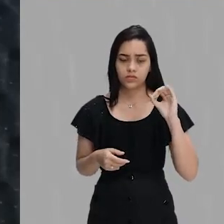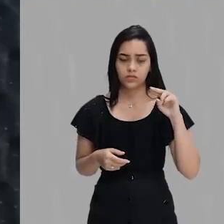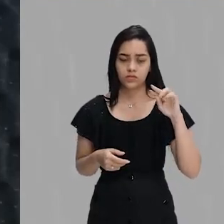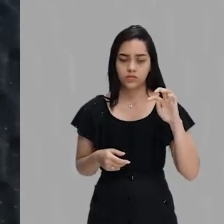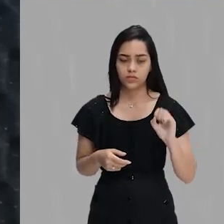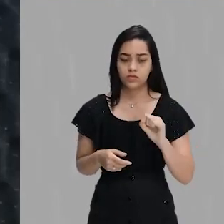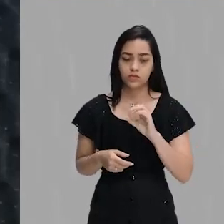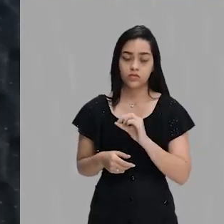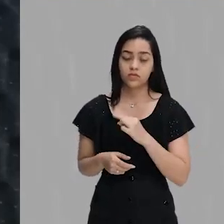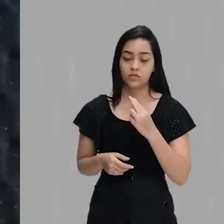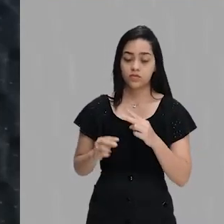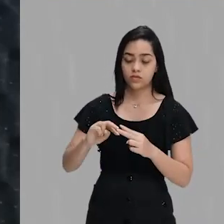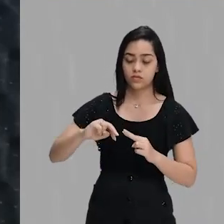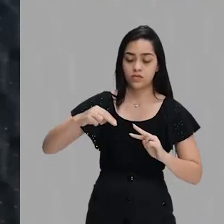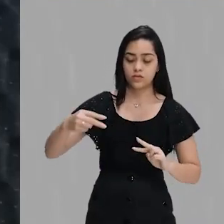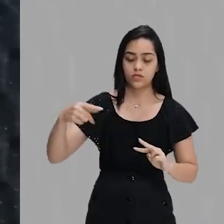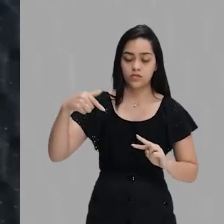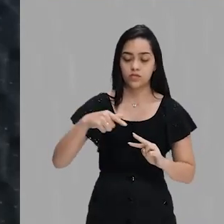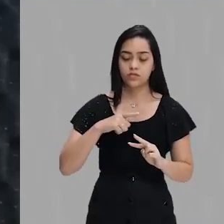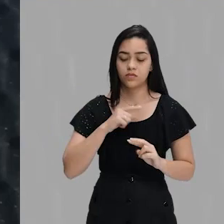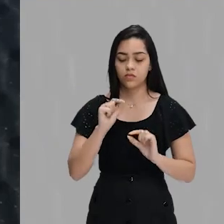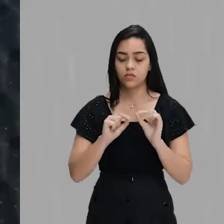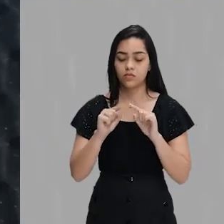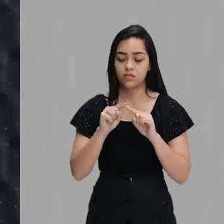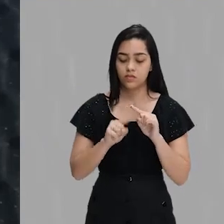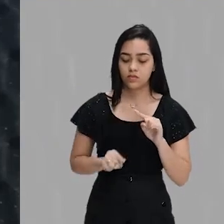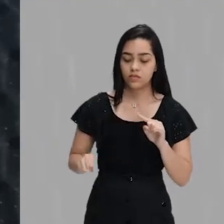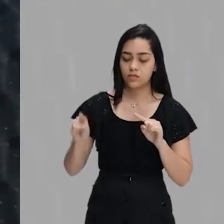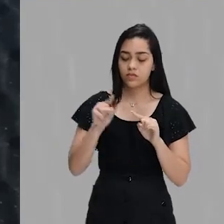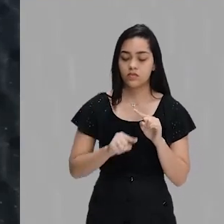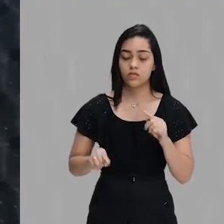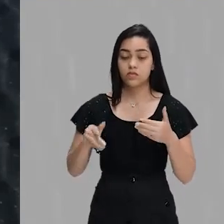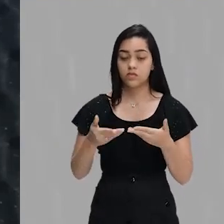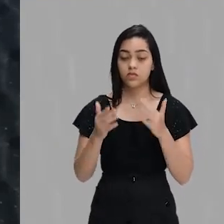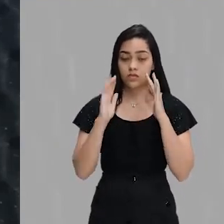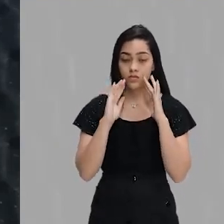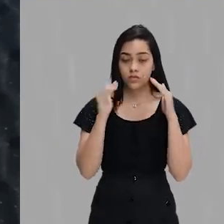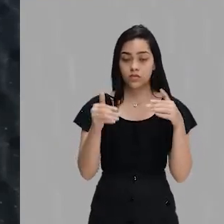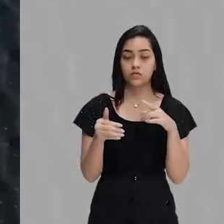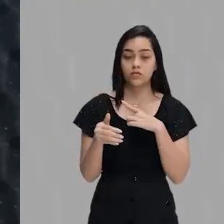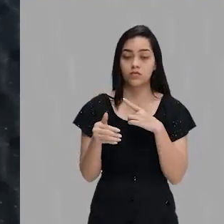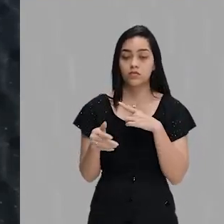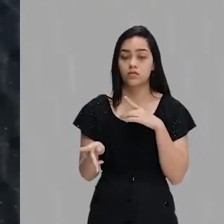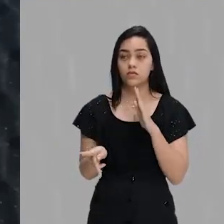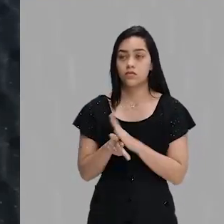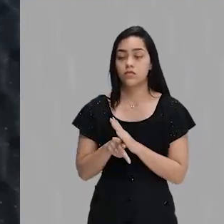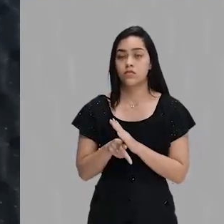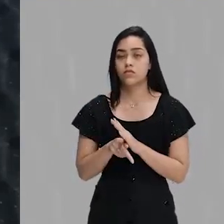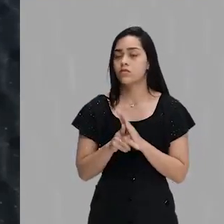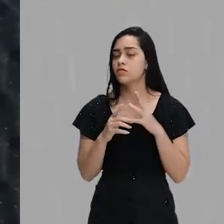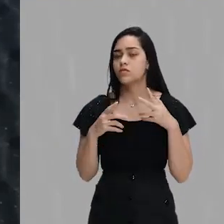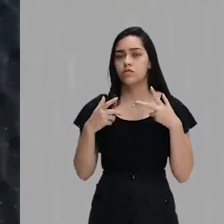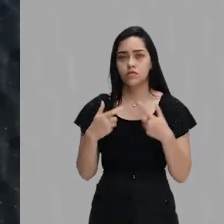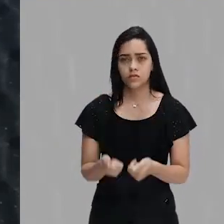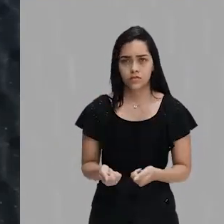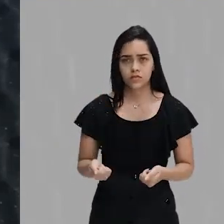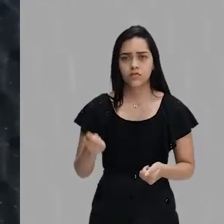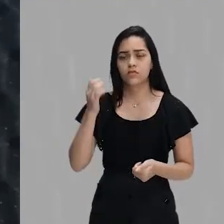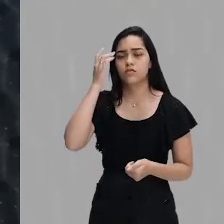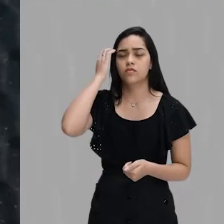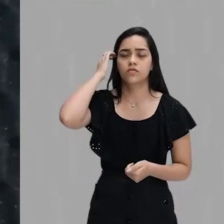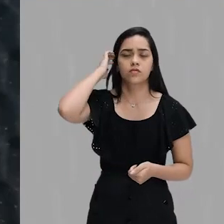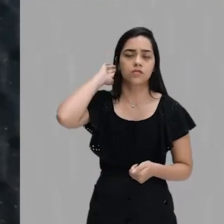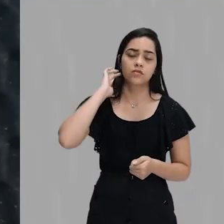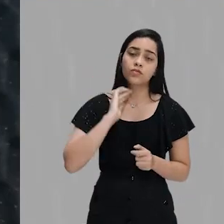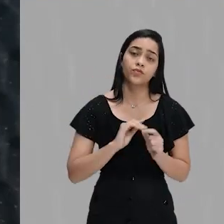a molécula de DNA, ela é circular. Mas vamos falar aqui do cromossomo de modo geral. O cromossomo, na